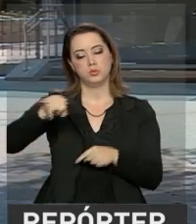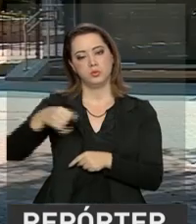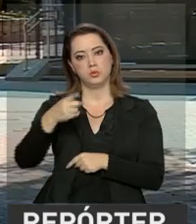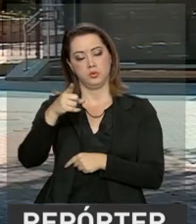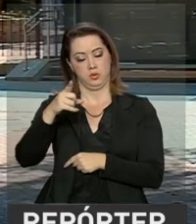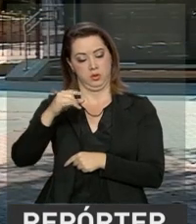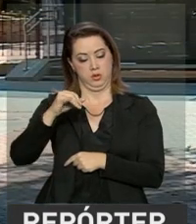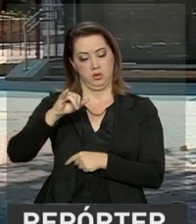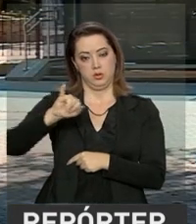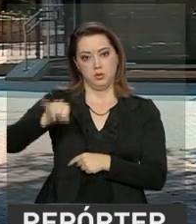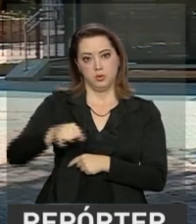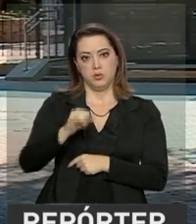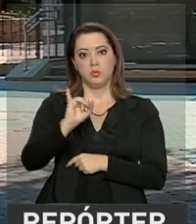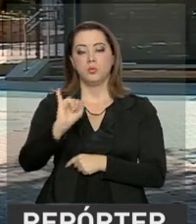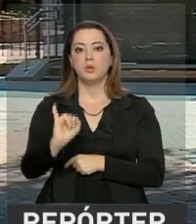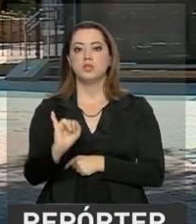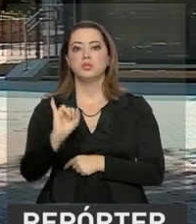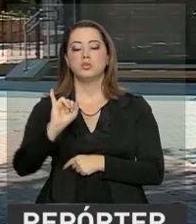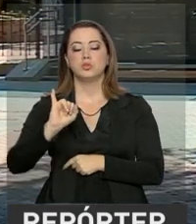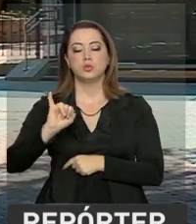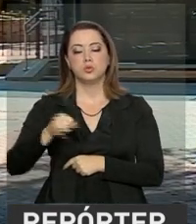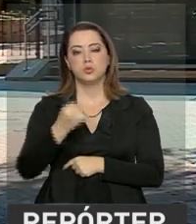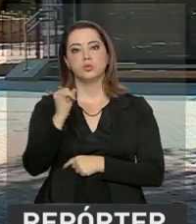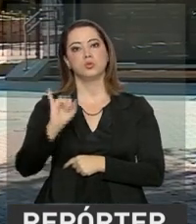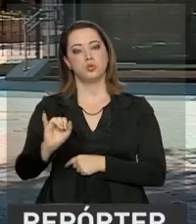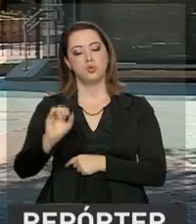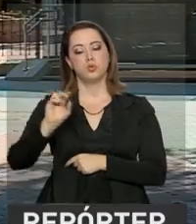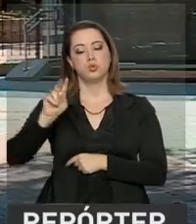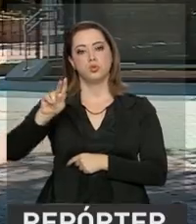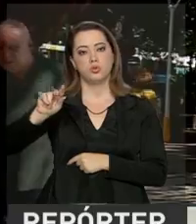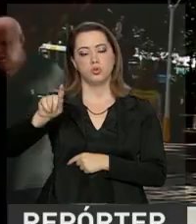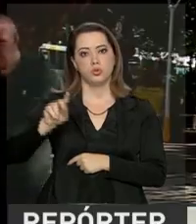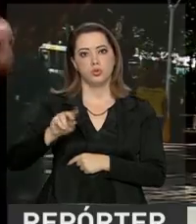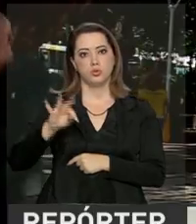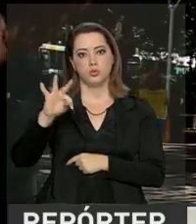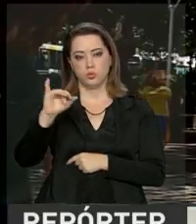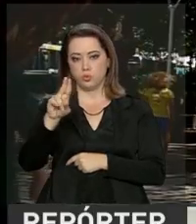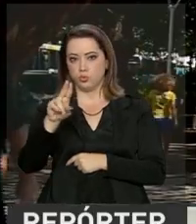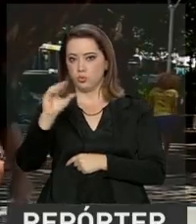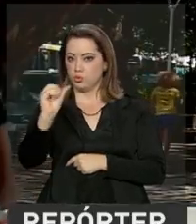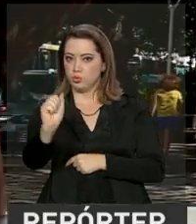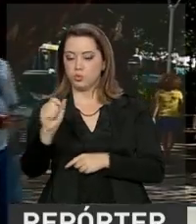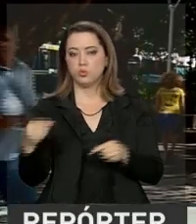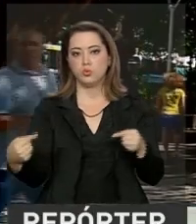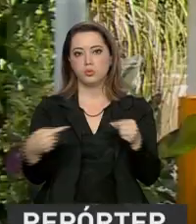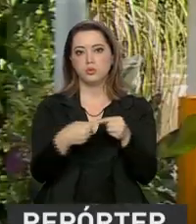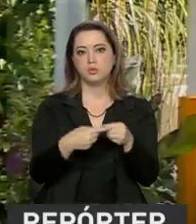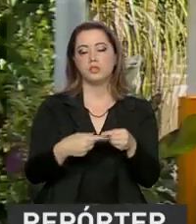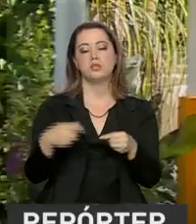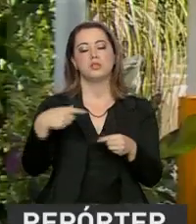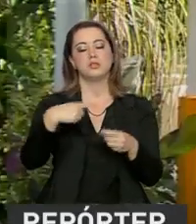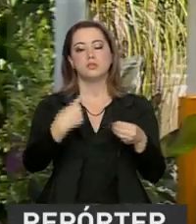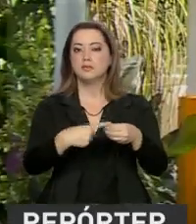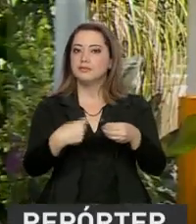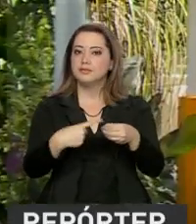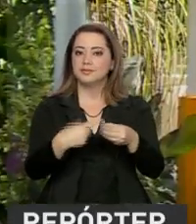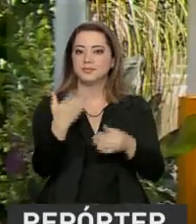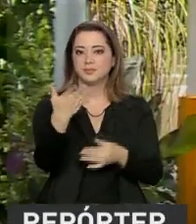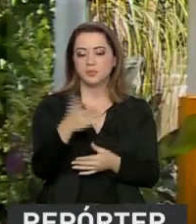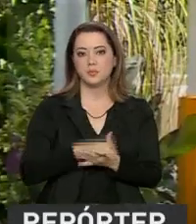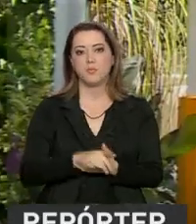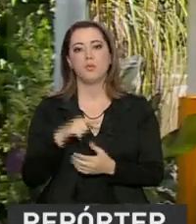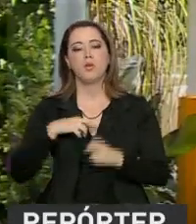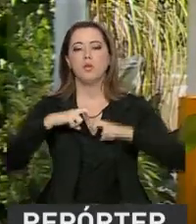da linha quro vai melhorar o trânsito nas principais vias de acesso aos bairros beneficiados diminuir a poluição